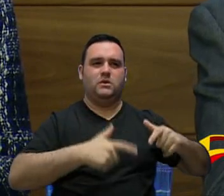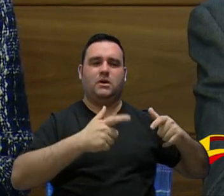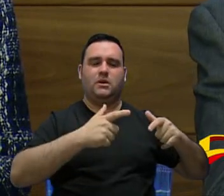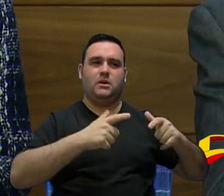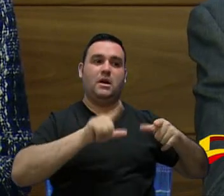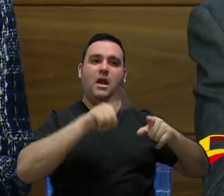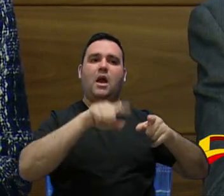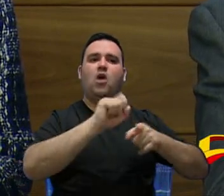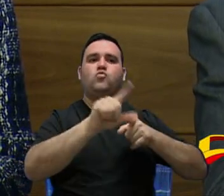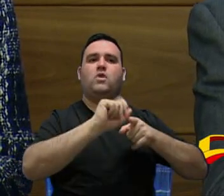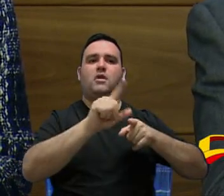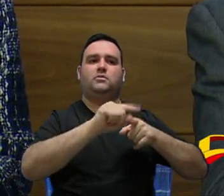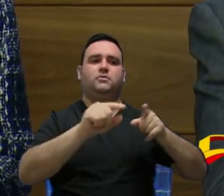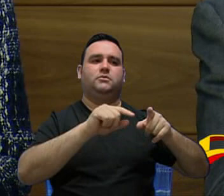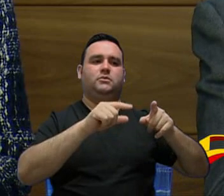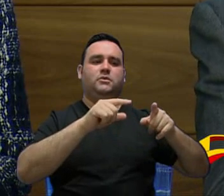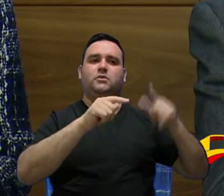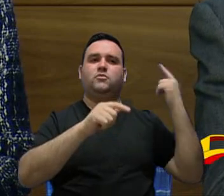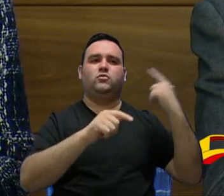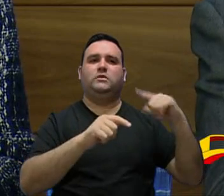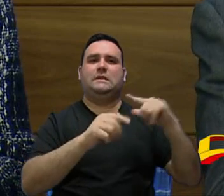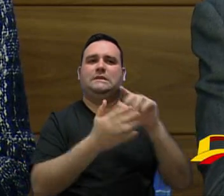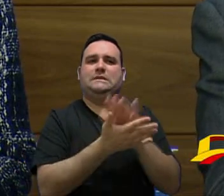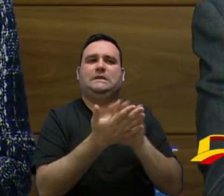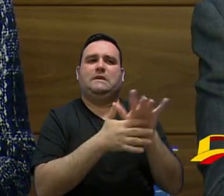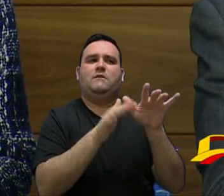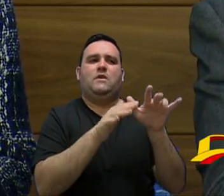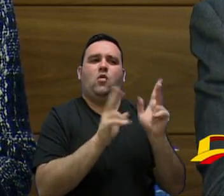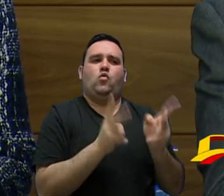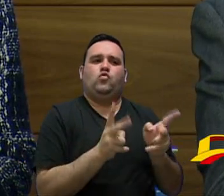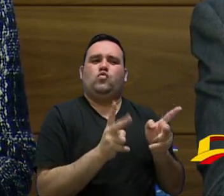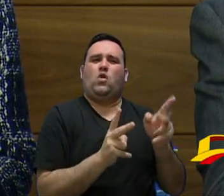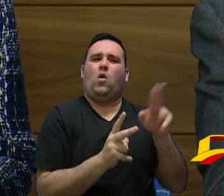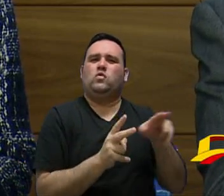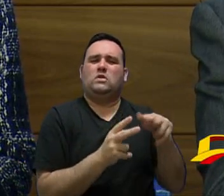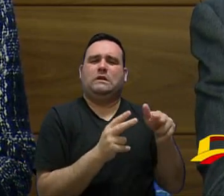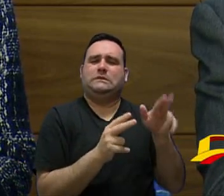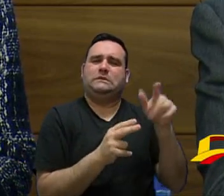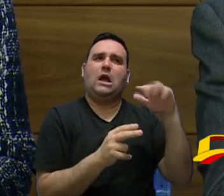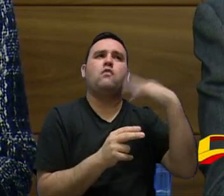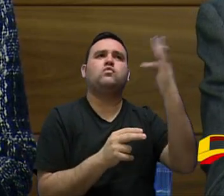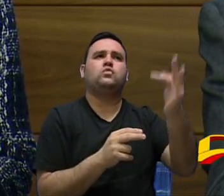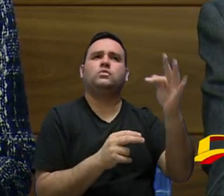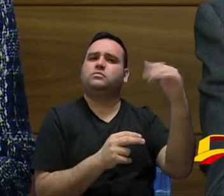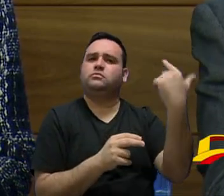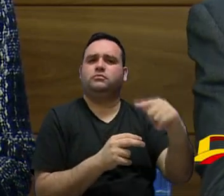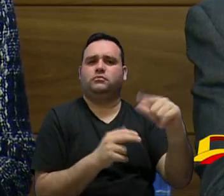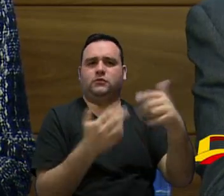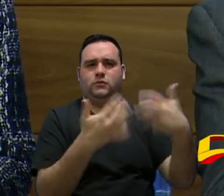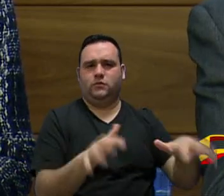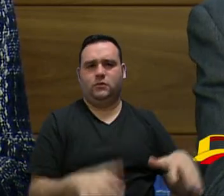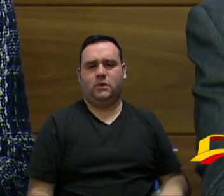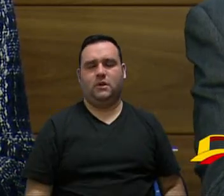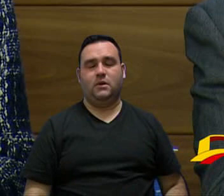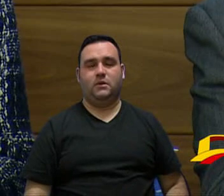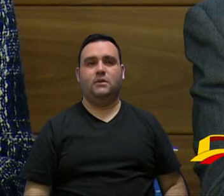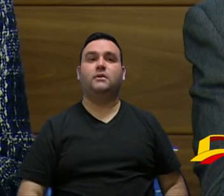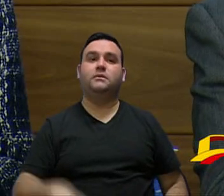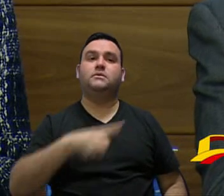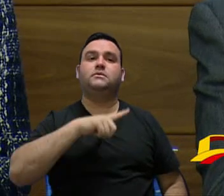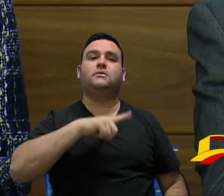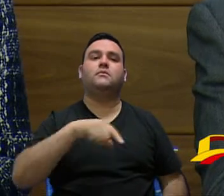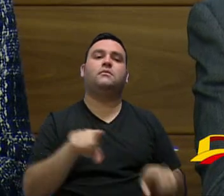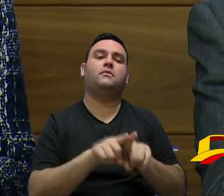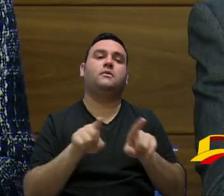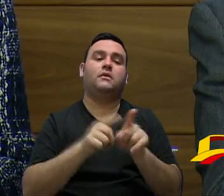estrutura física é locado a vereadora a gente não tem nenhum a intenção usar aonde isso depois tá nós